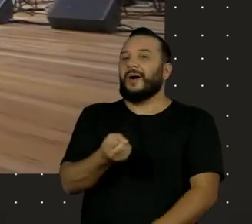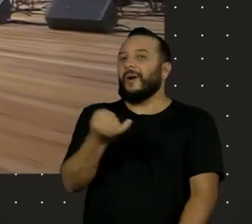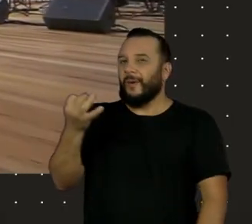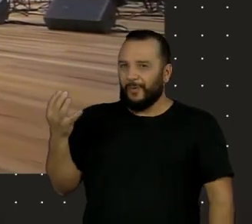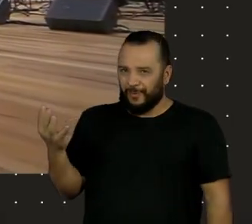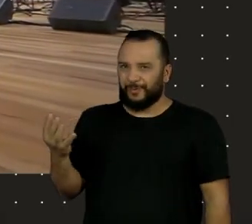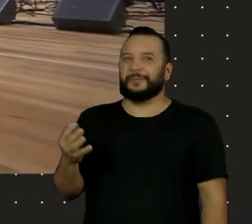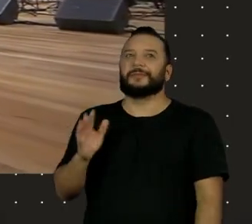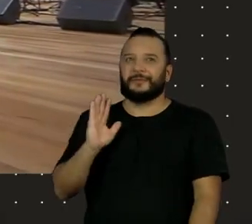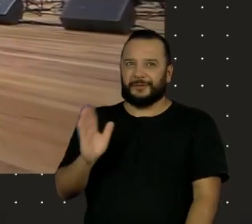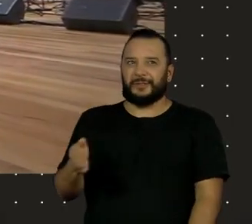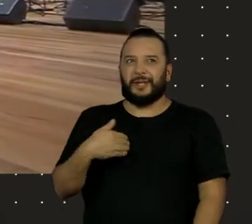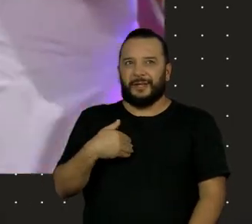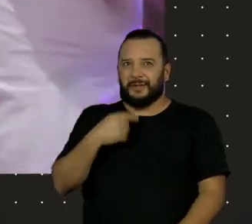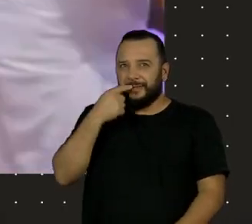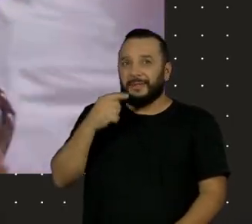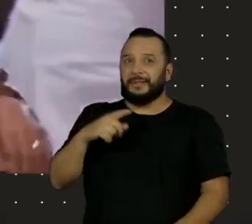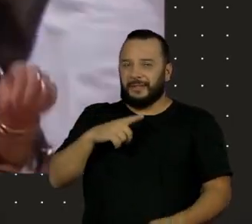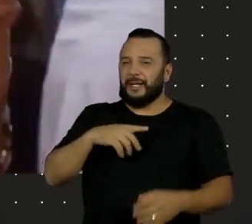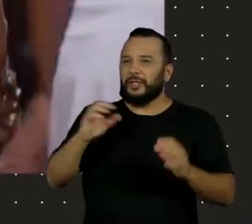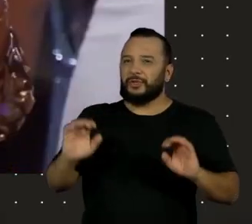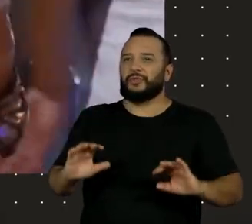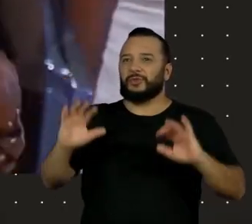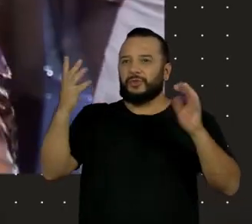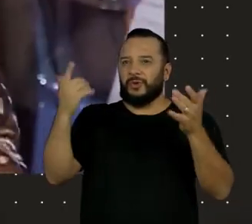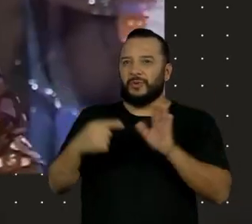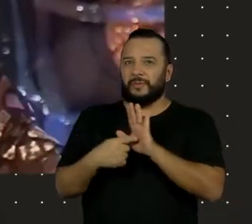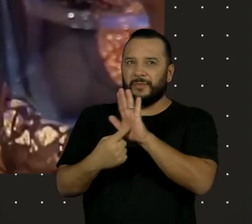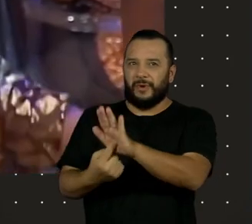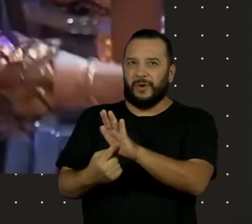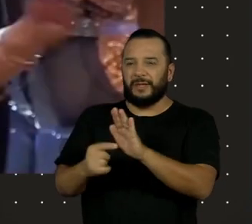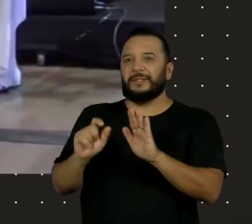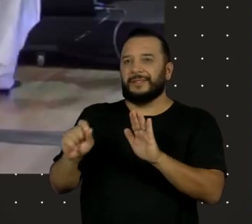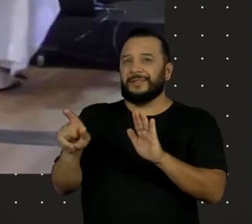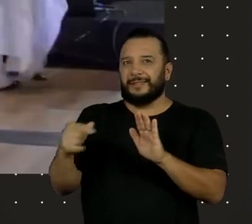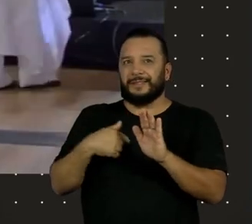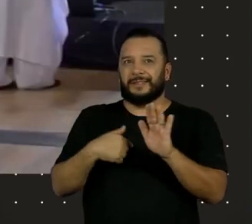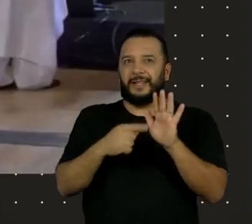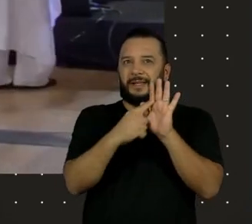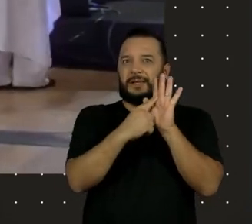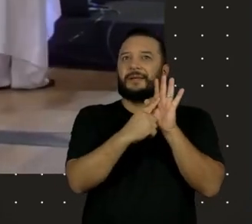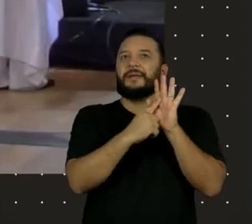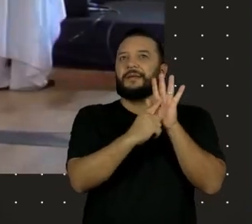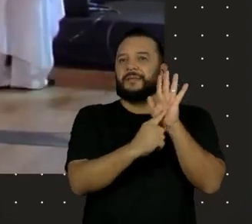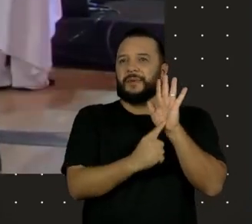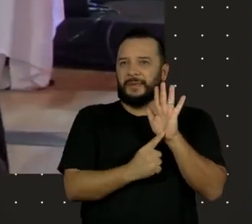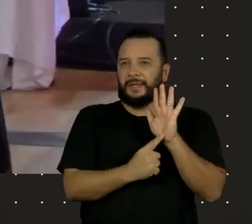inclusive nesse último show que aparece aqui que foi no memorial dirigido pelo Antônio